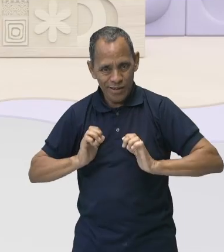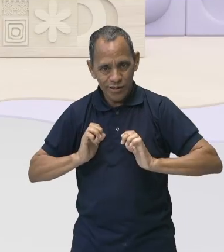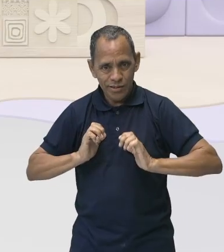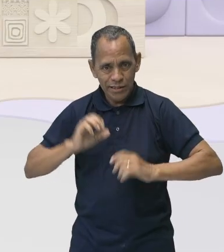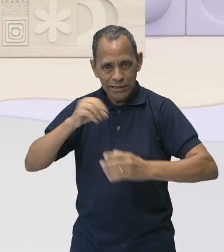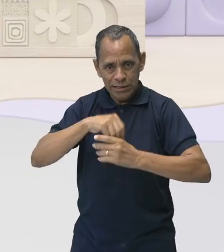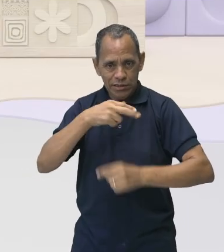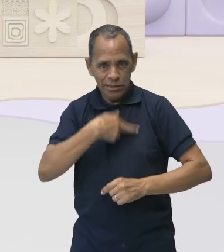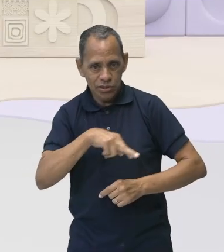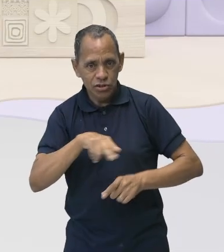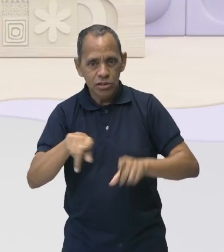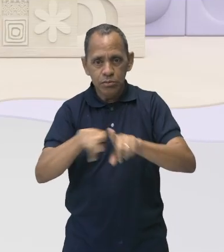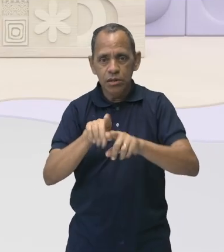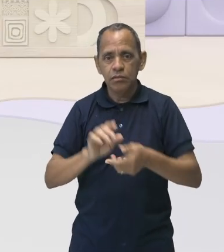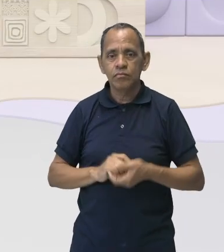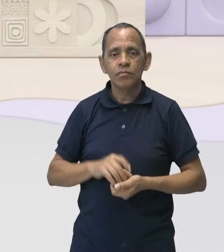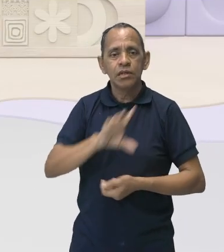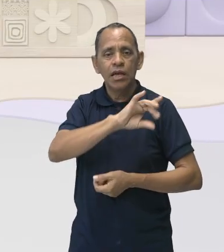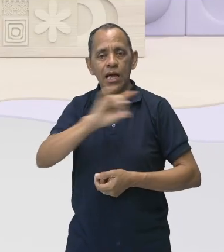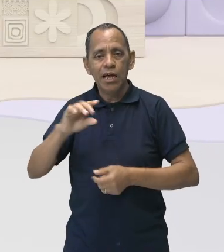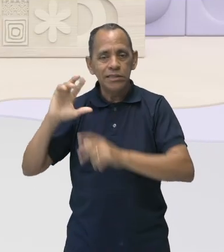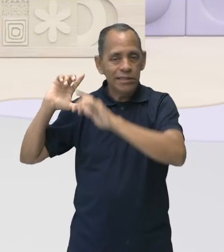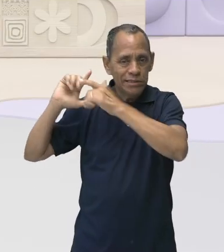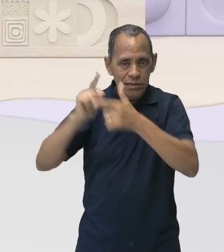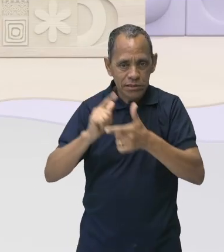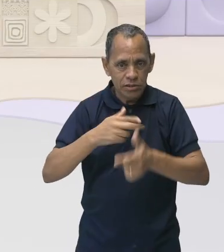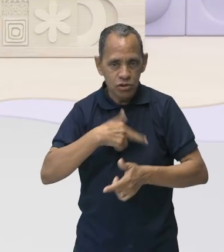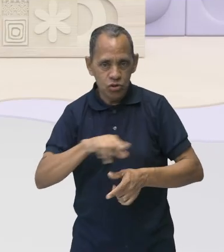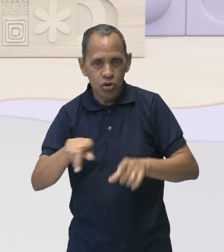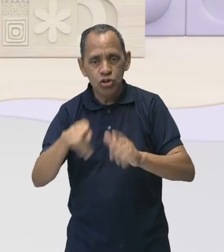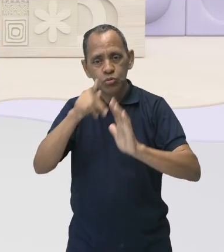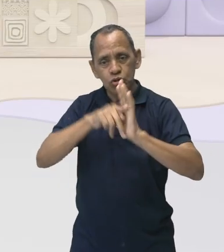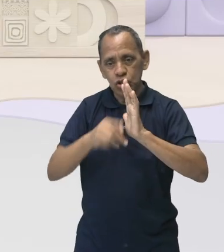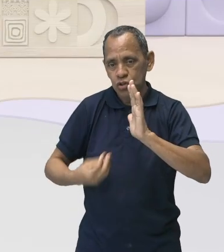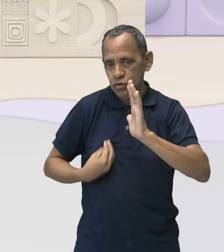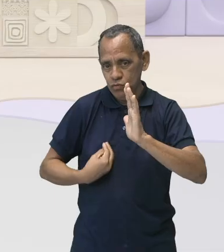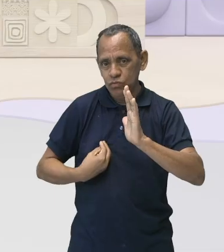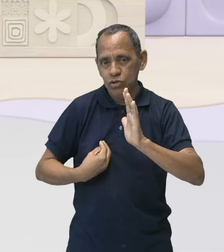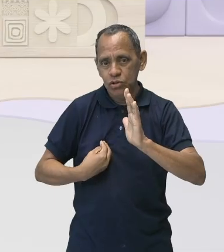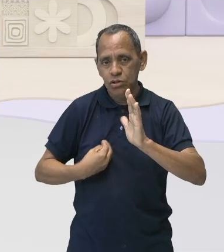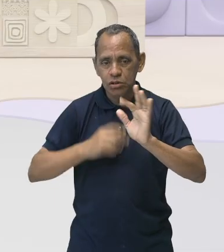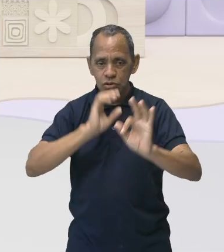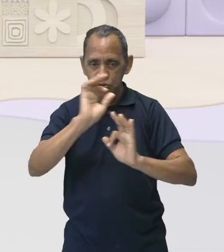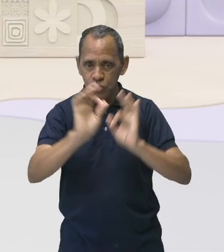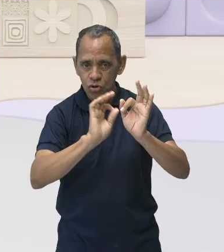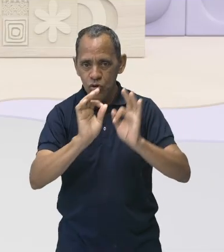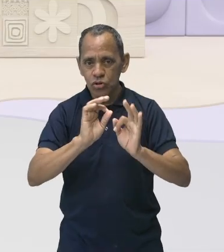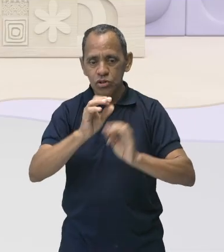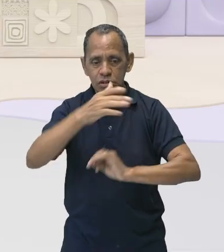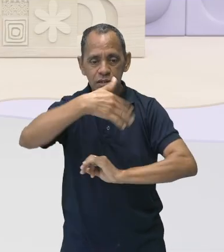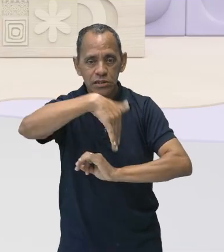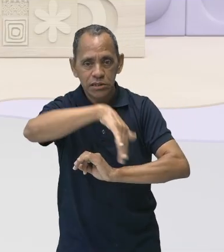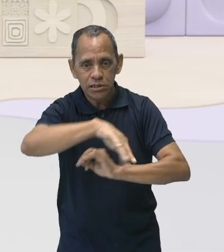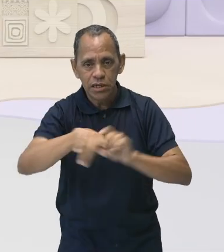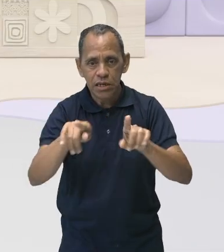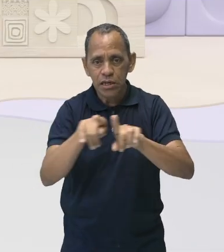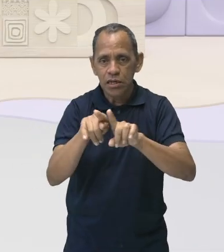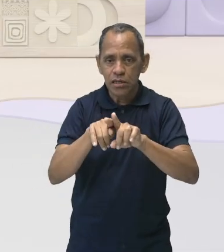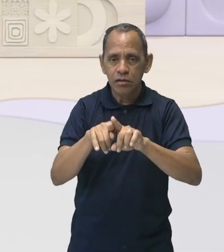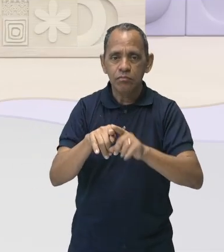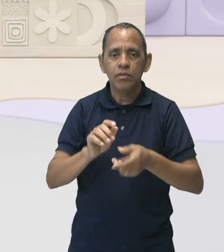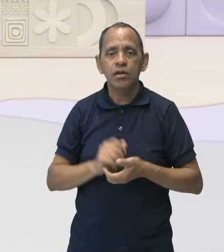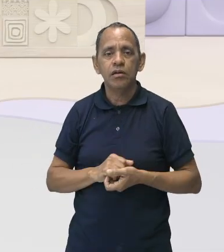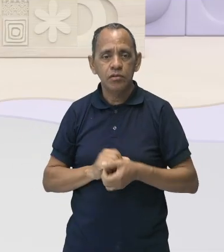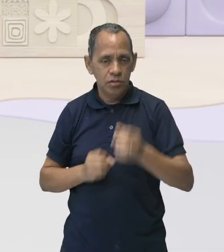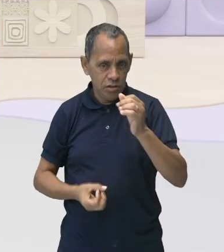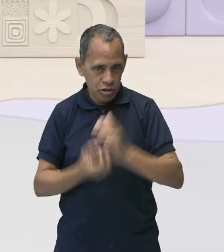porque dentro de cada tradição religiosa, cada projeto de vida que se organiza no âmago de uma tradição religiosa